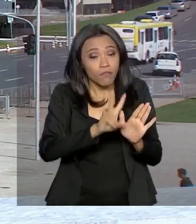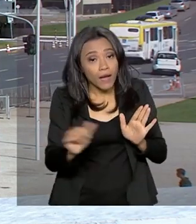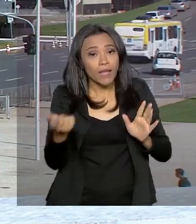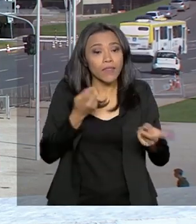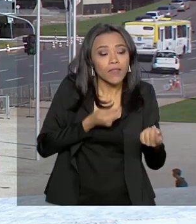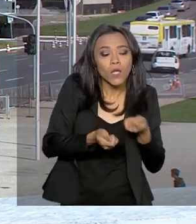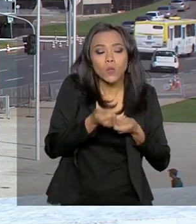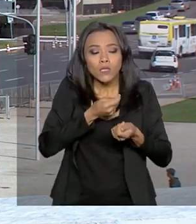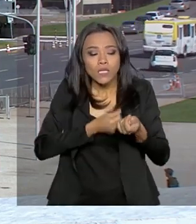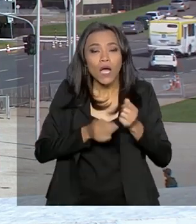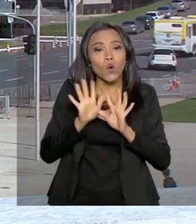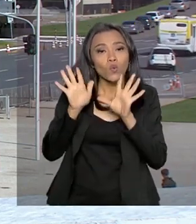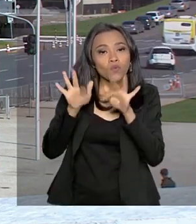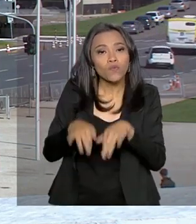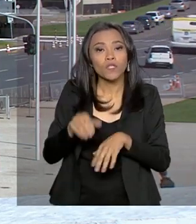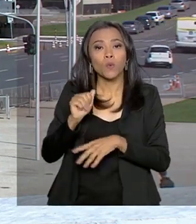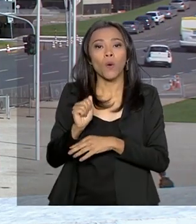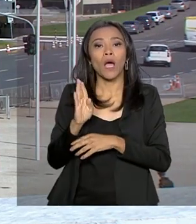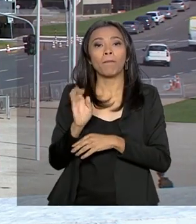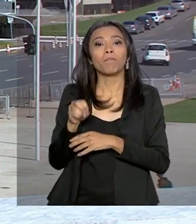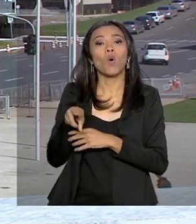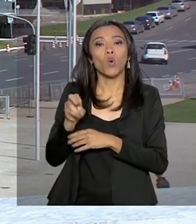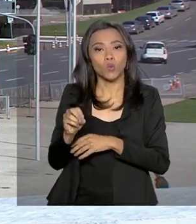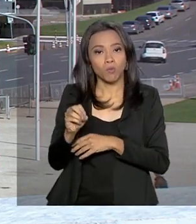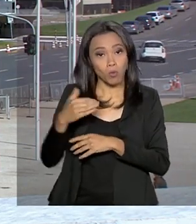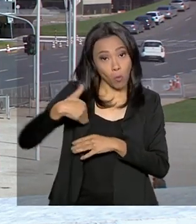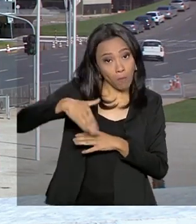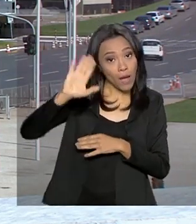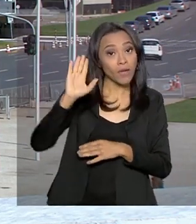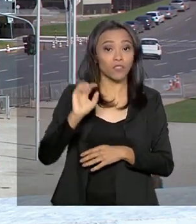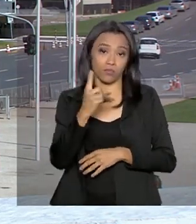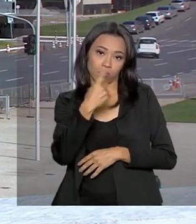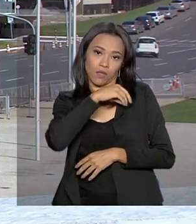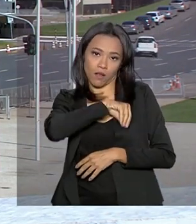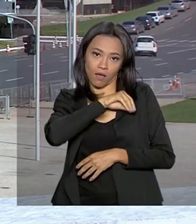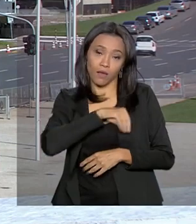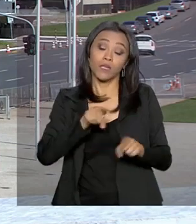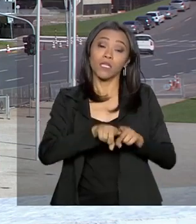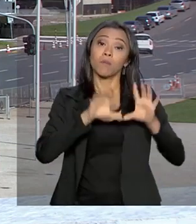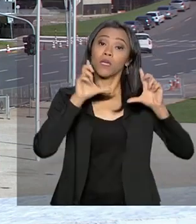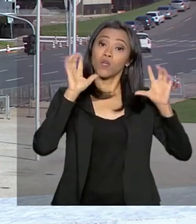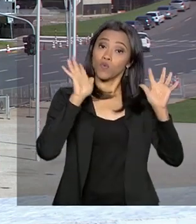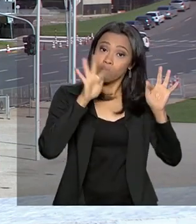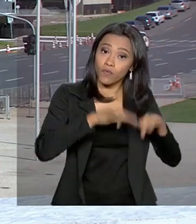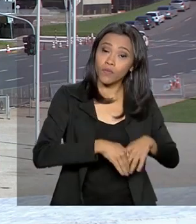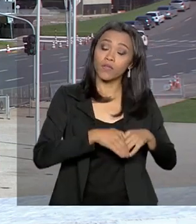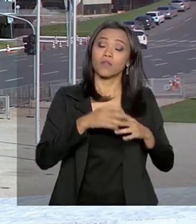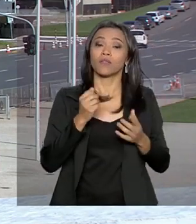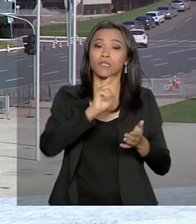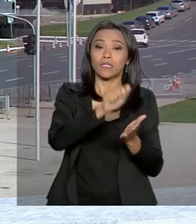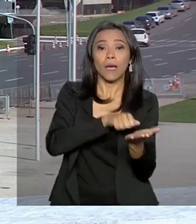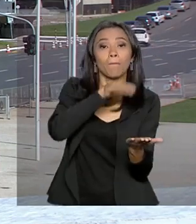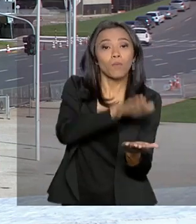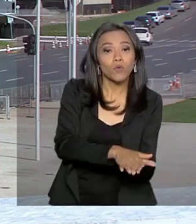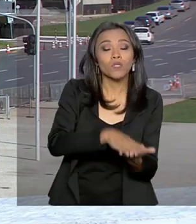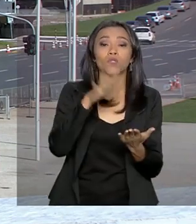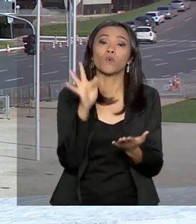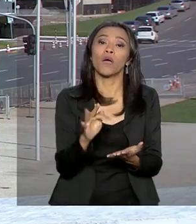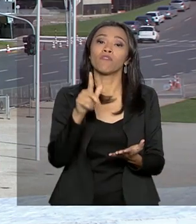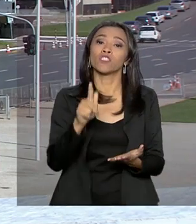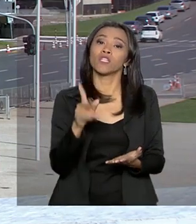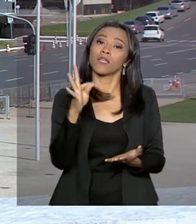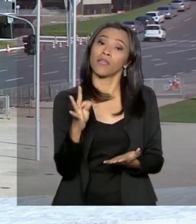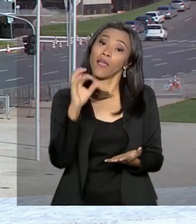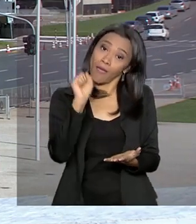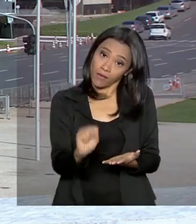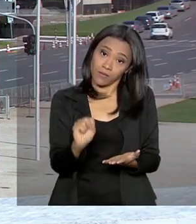o fim do abono salarial para quem ganha mais de um salário mínimo e também o fim da multa de 40% do FGTS na demissão de trabalhadores aí